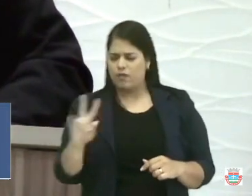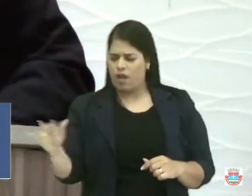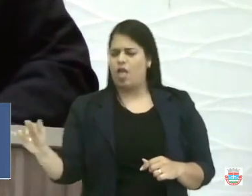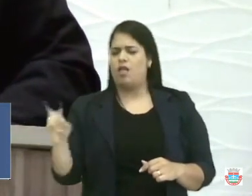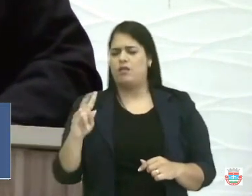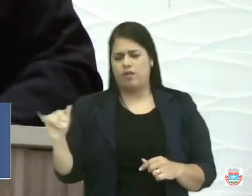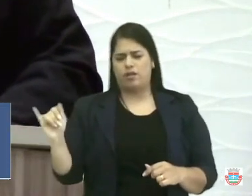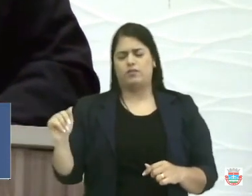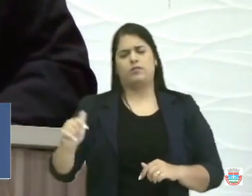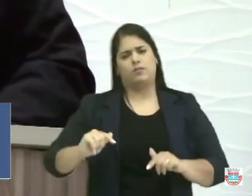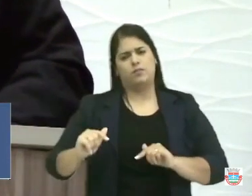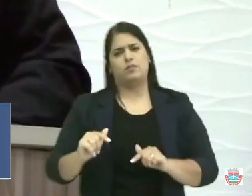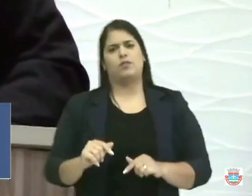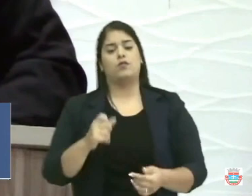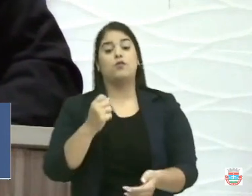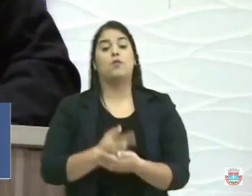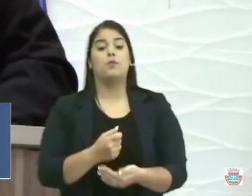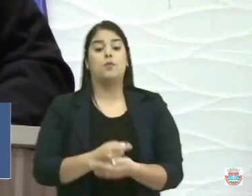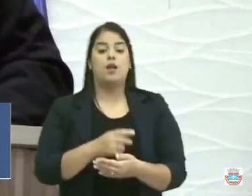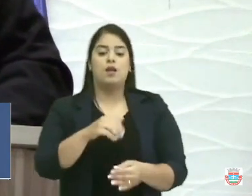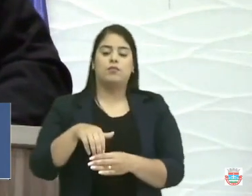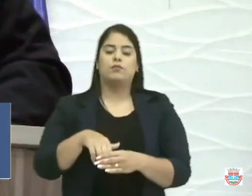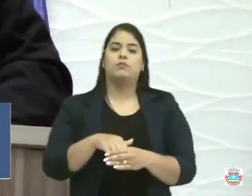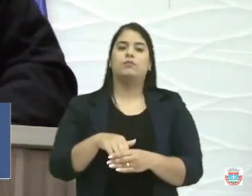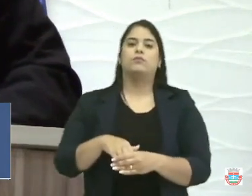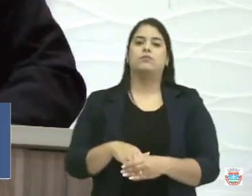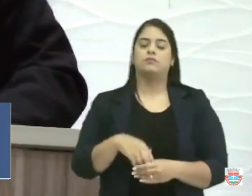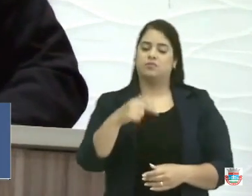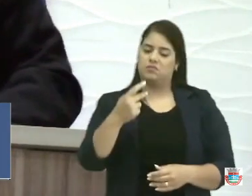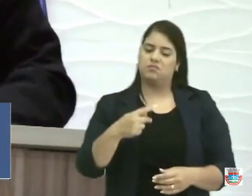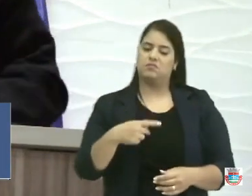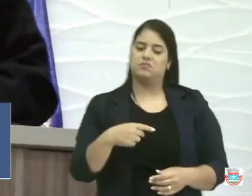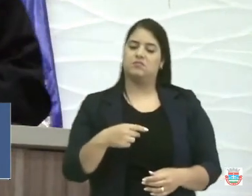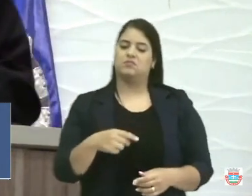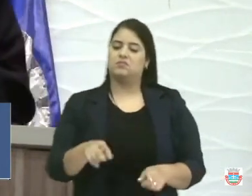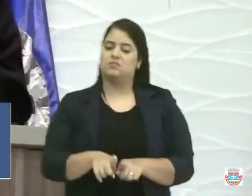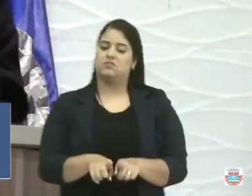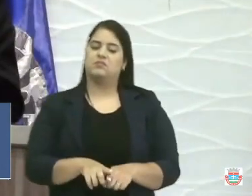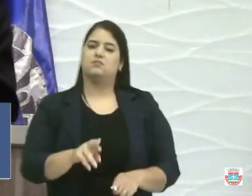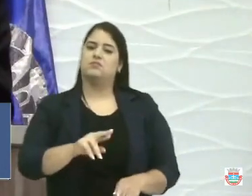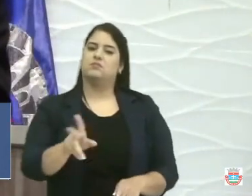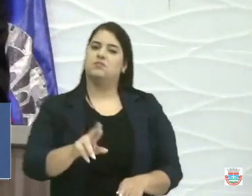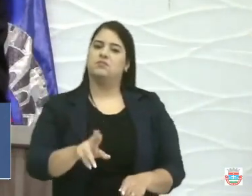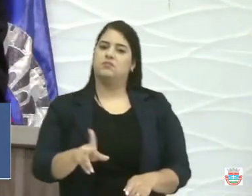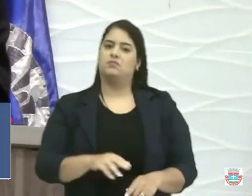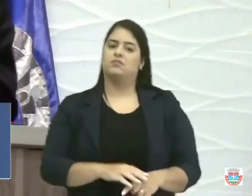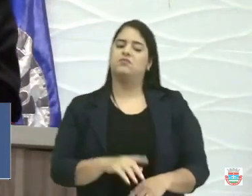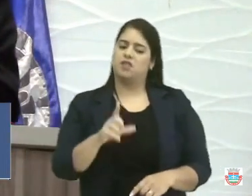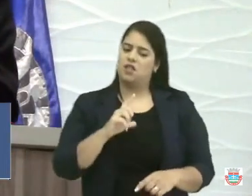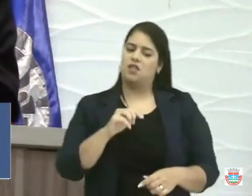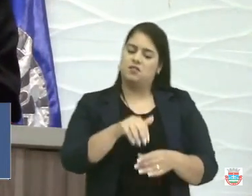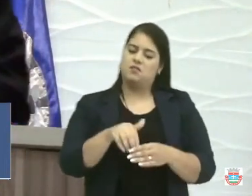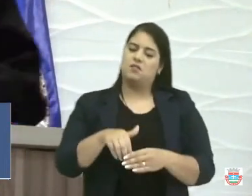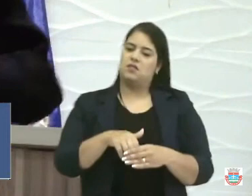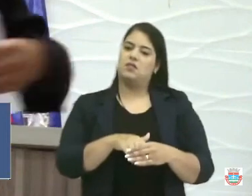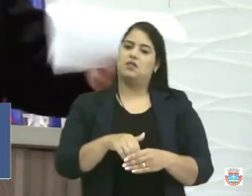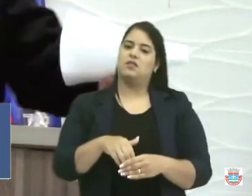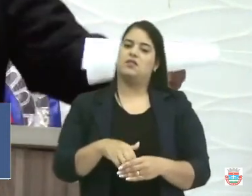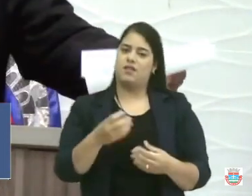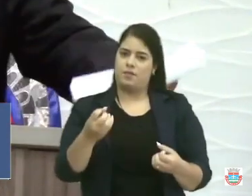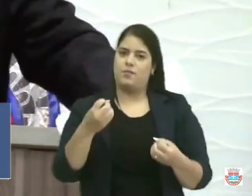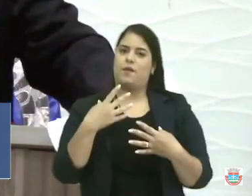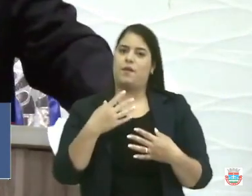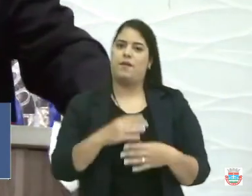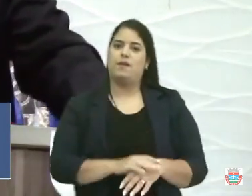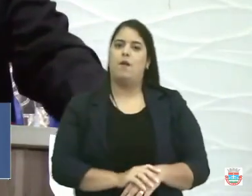Você pode comprar meus eleitores, mas eu você não me compra. E meus eleitores não é comprado, não, viu? Eu tenho uns eleitores aí que é máquina mortífera. E eu